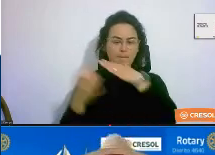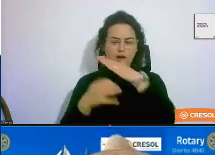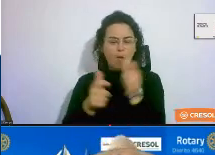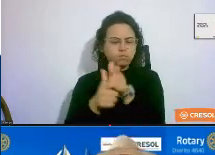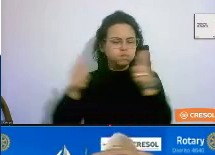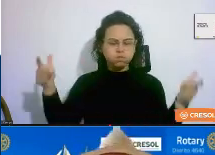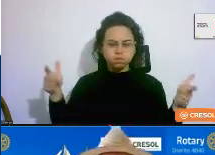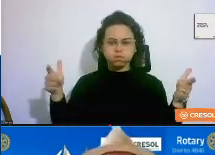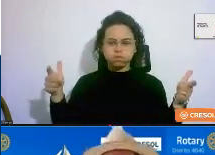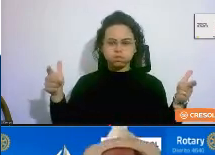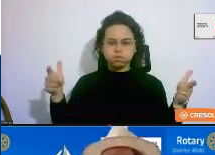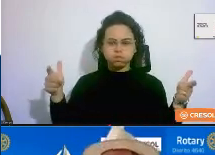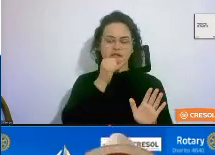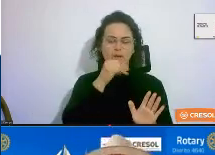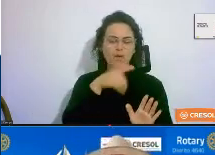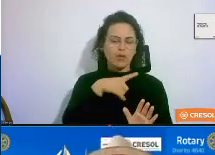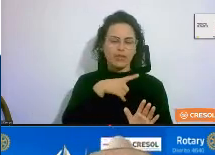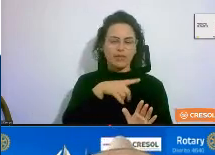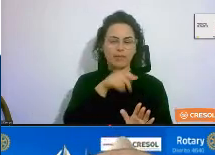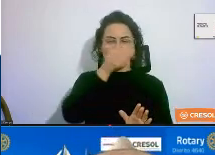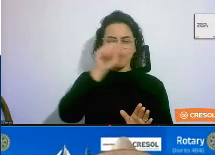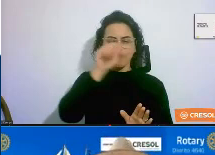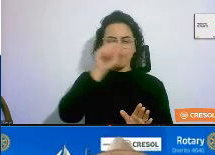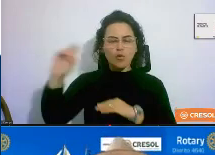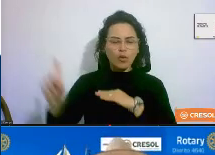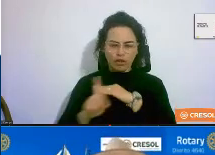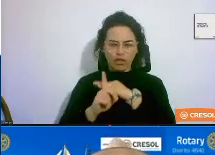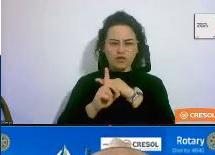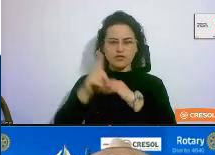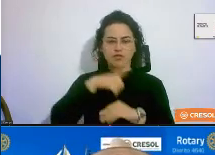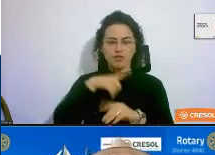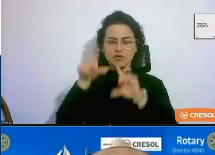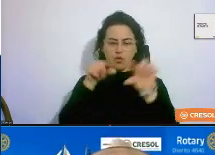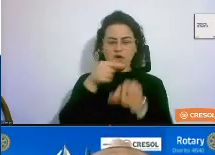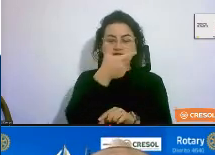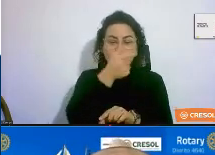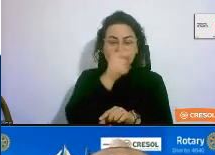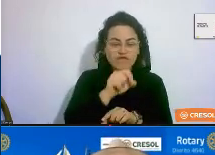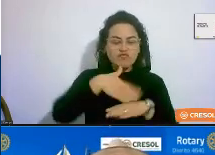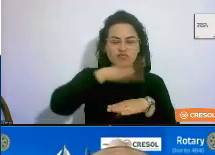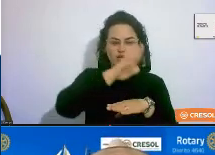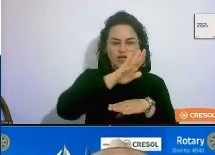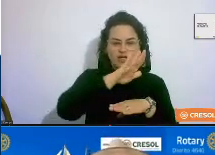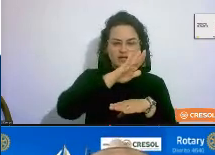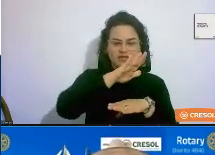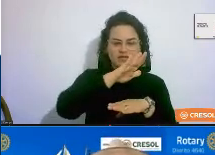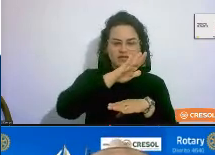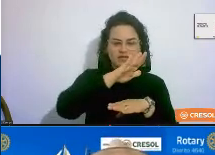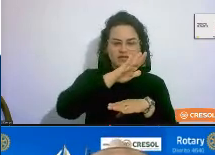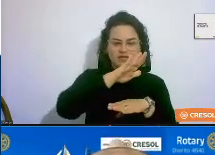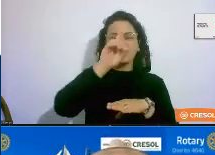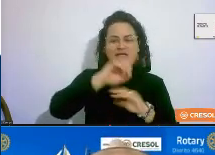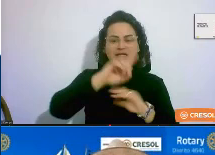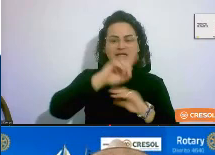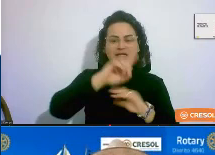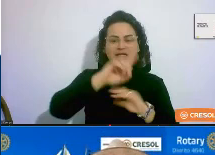tenha 1.000 clientes, você tem que selecionar os 20 maiores, para que você possa, lá na frente,